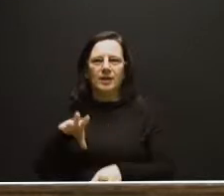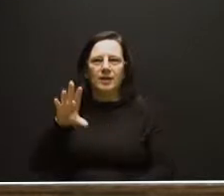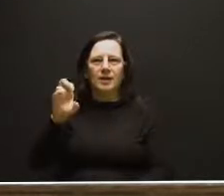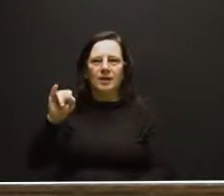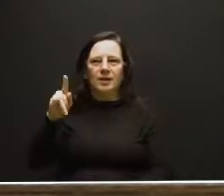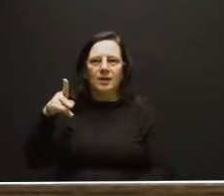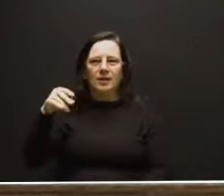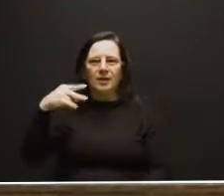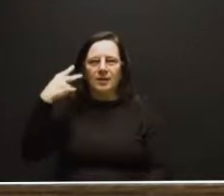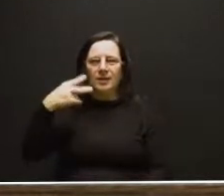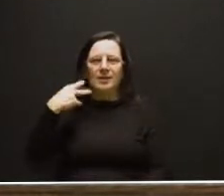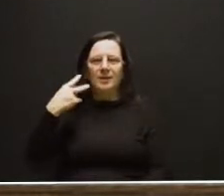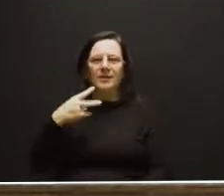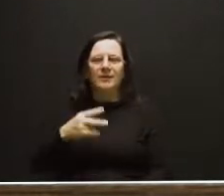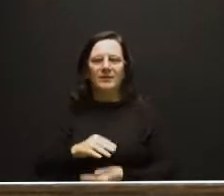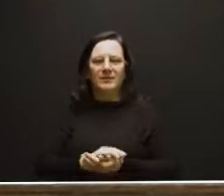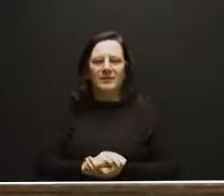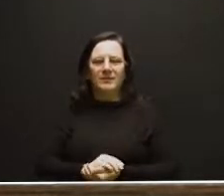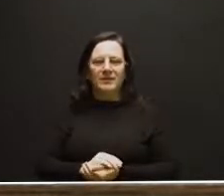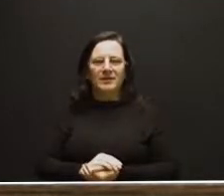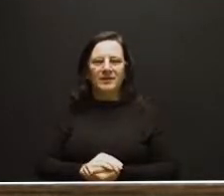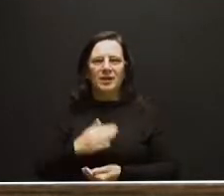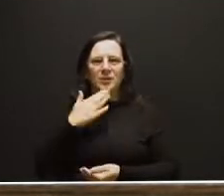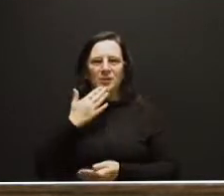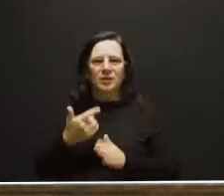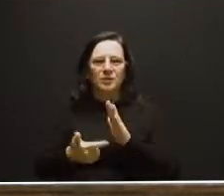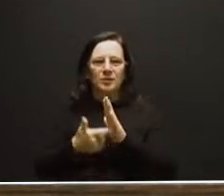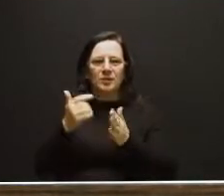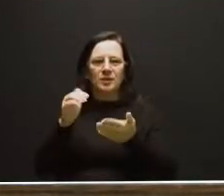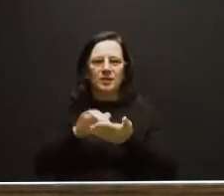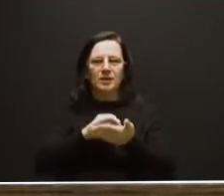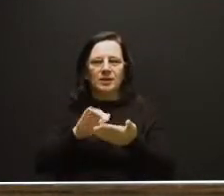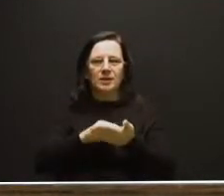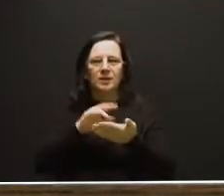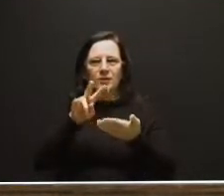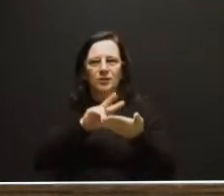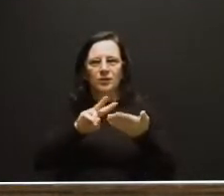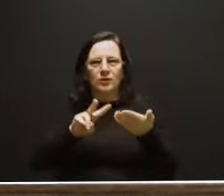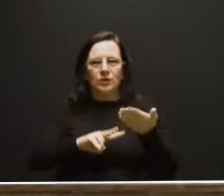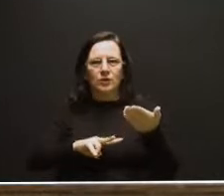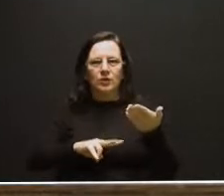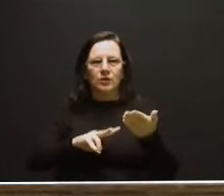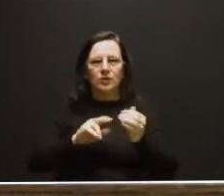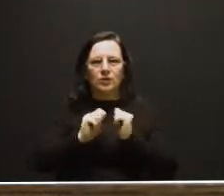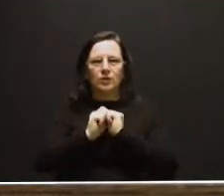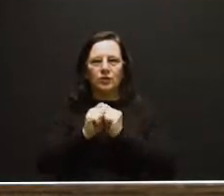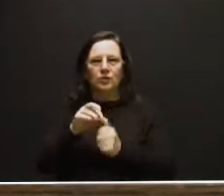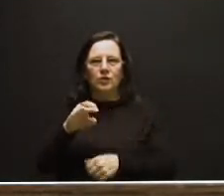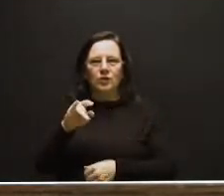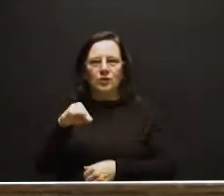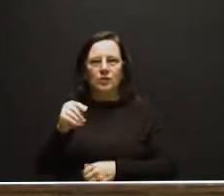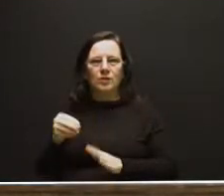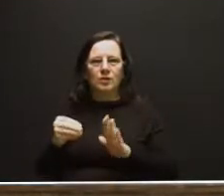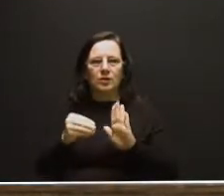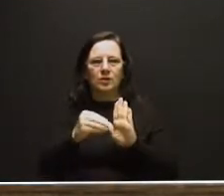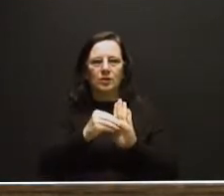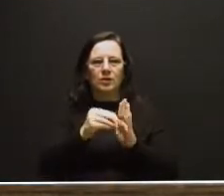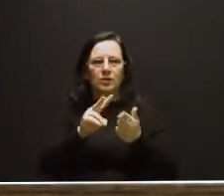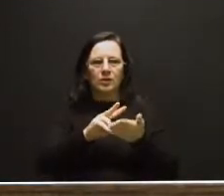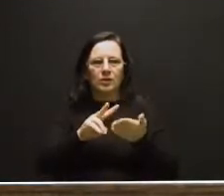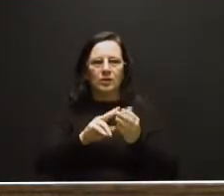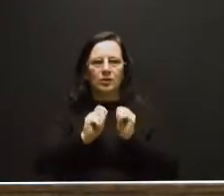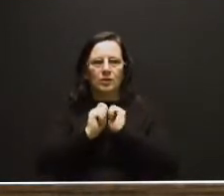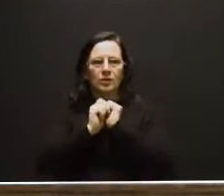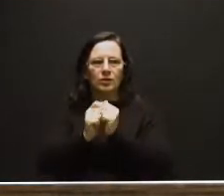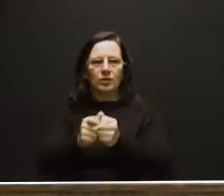augusto de santana solicitar ao senhor primeiro secretário que proceda à leitura do parecer com emenda favorável à tramitação da promotora